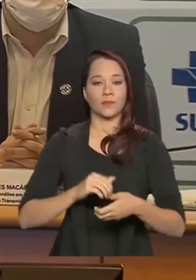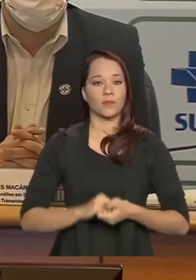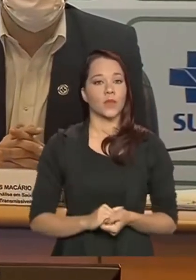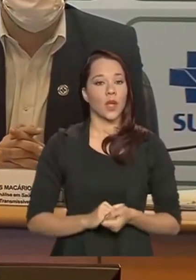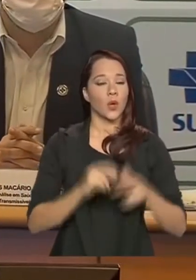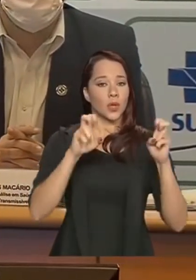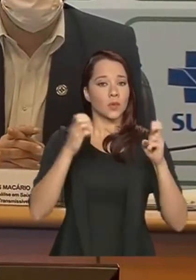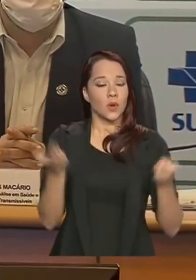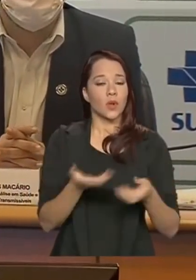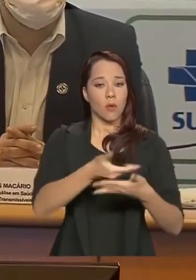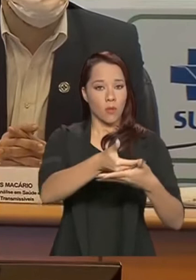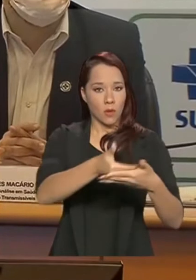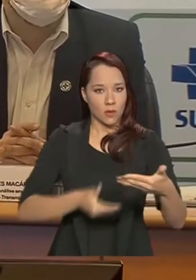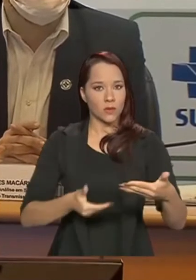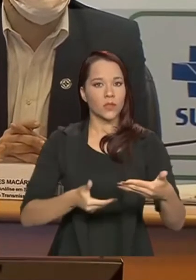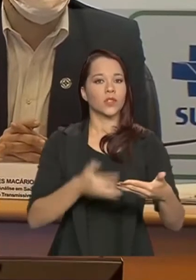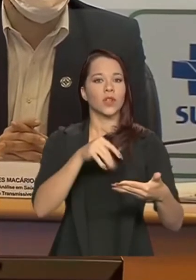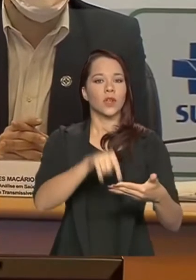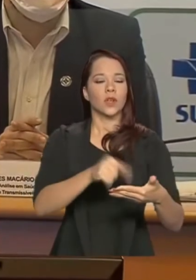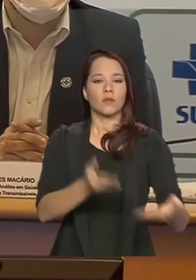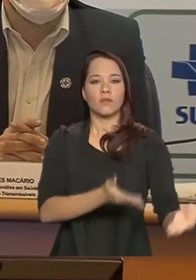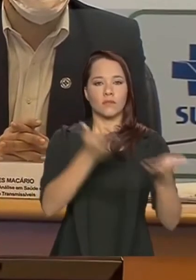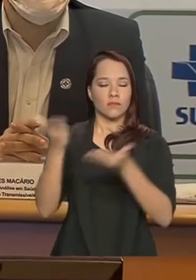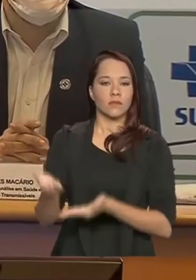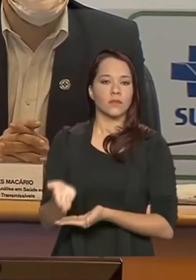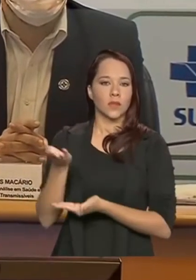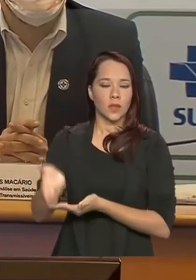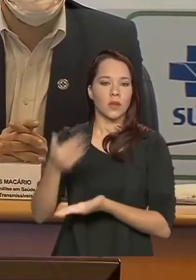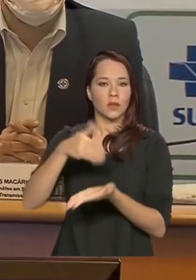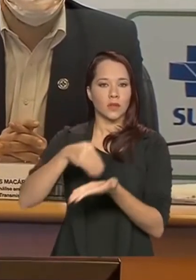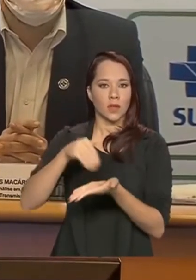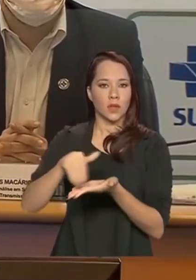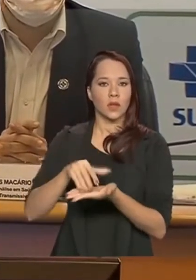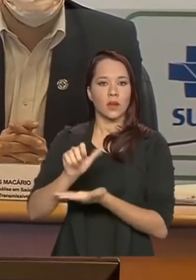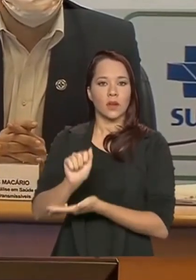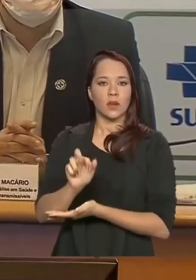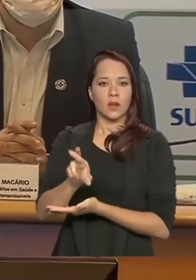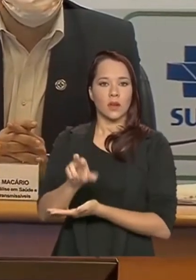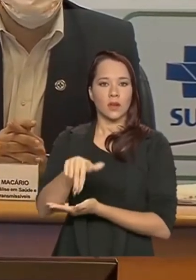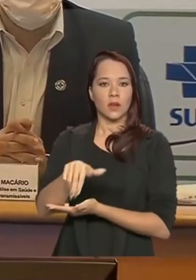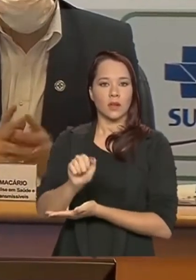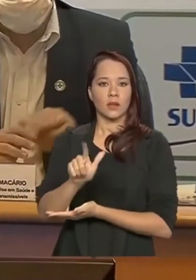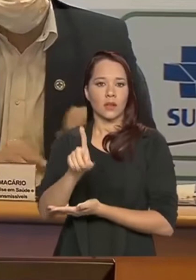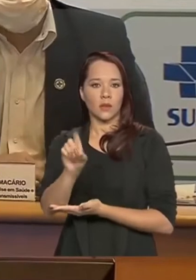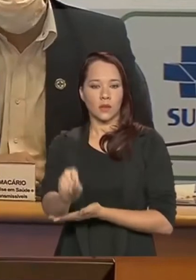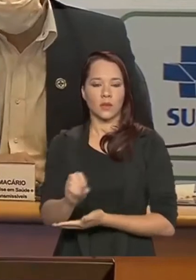é o boletim epidemiológico e eu passo então a palavra ao secretário Arnaldo.